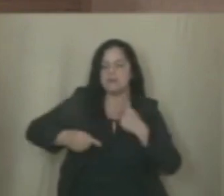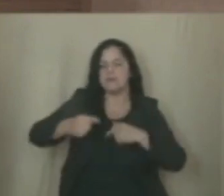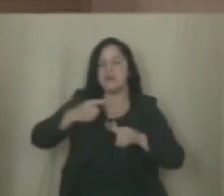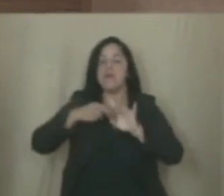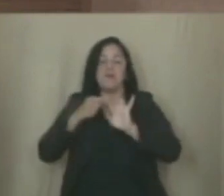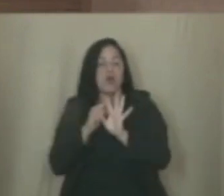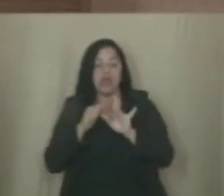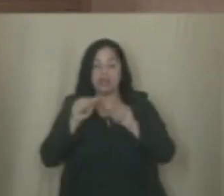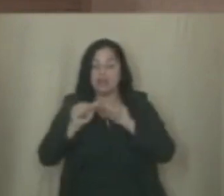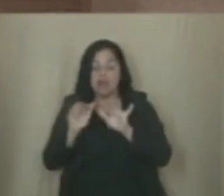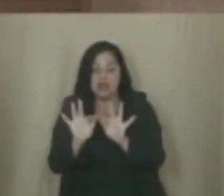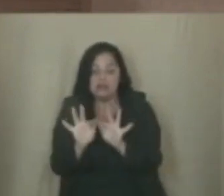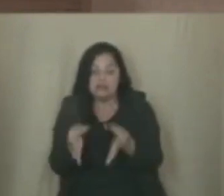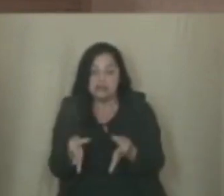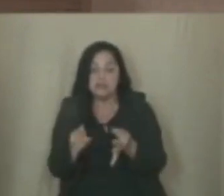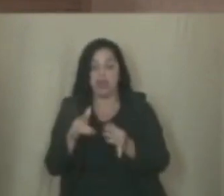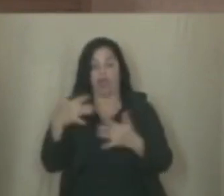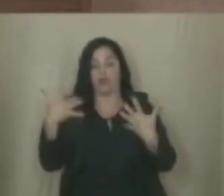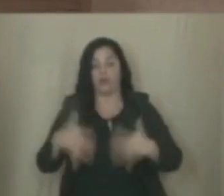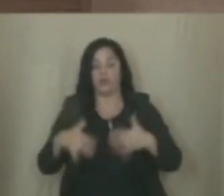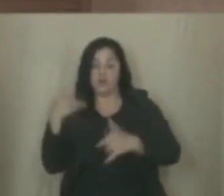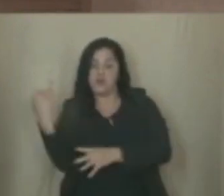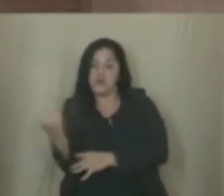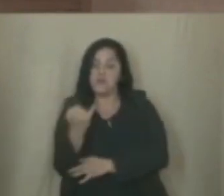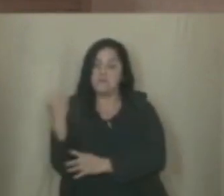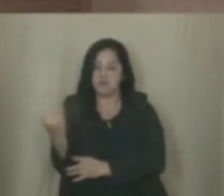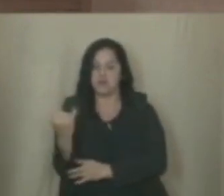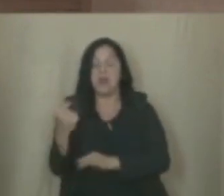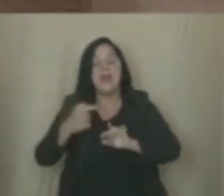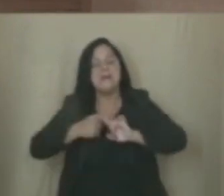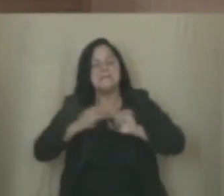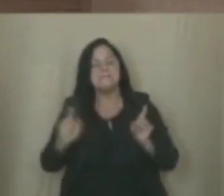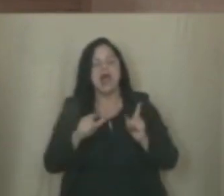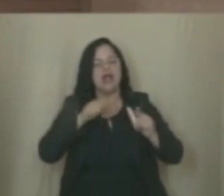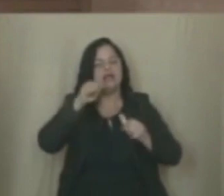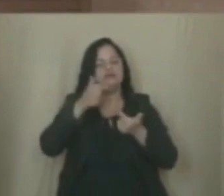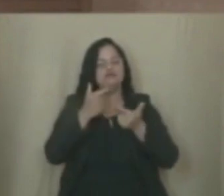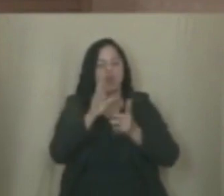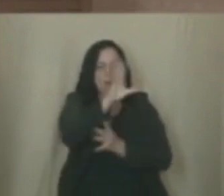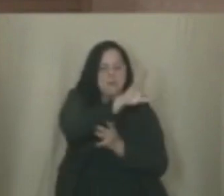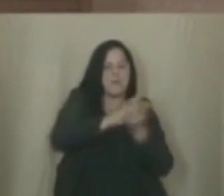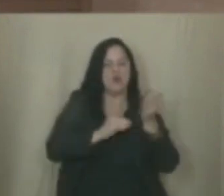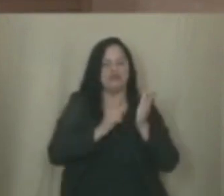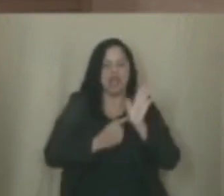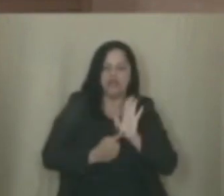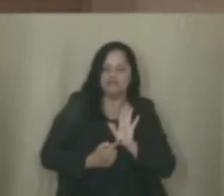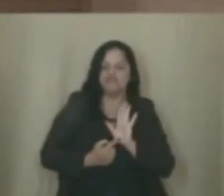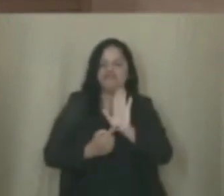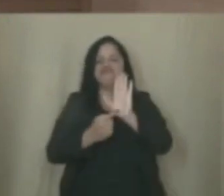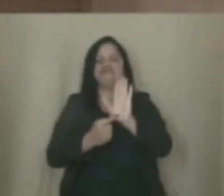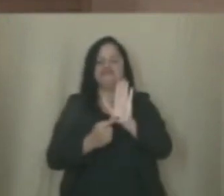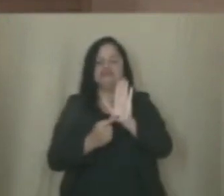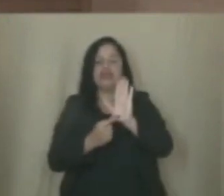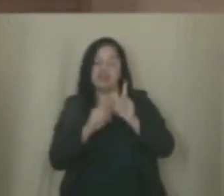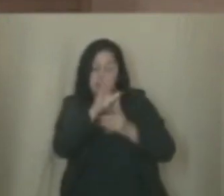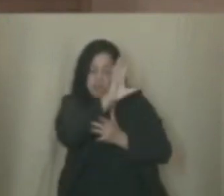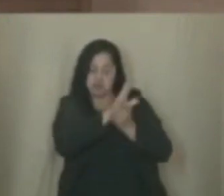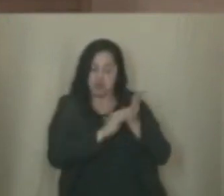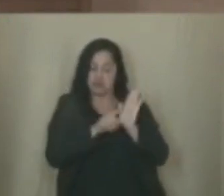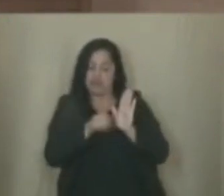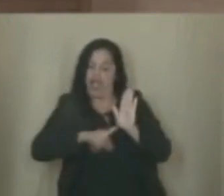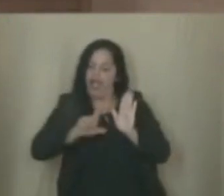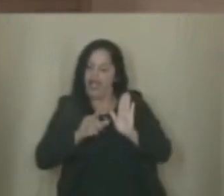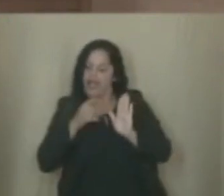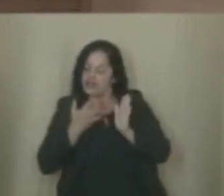a diferença, mas os grandes exemplos, na verdade, que inspiram essas pequenas ações. E aqui a